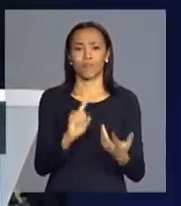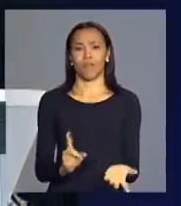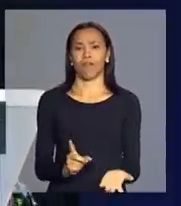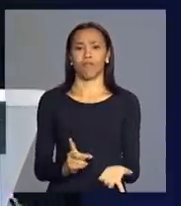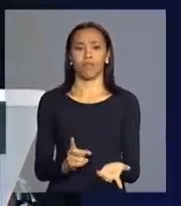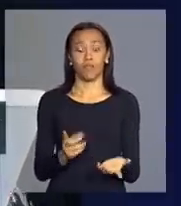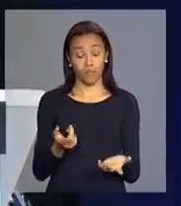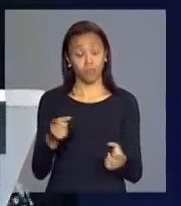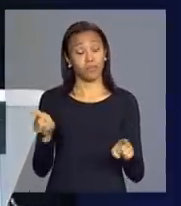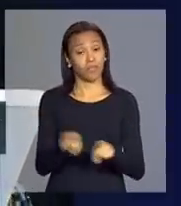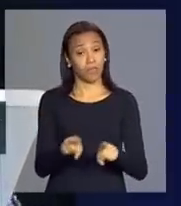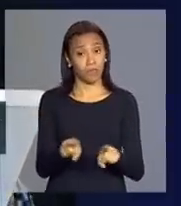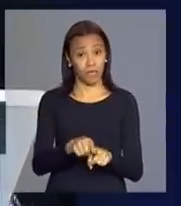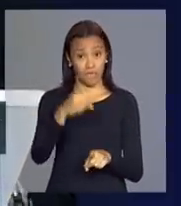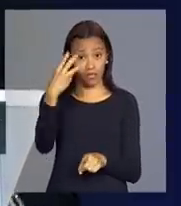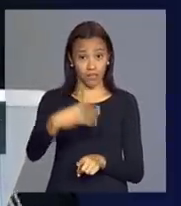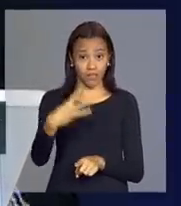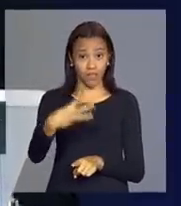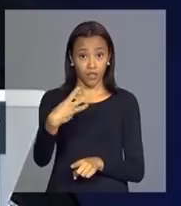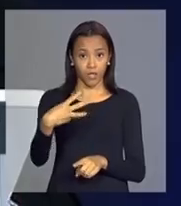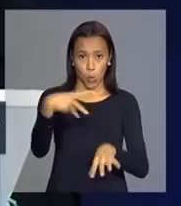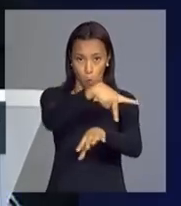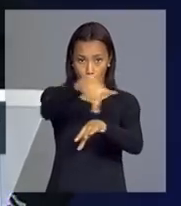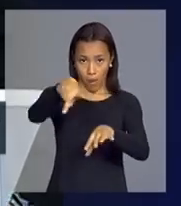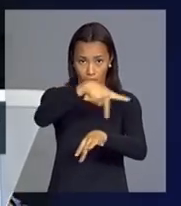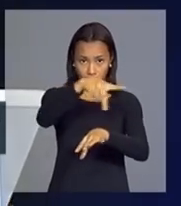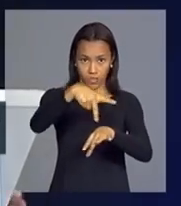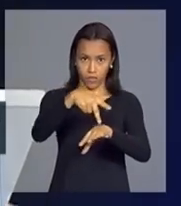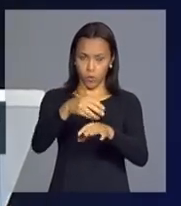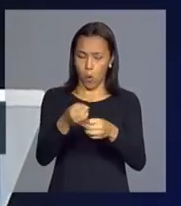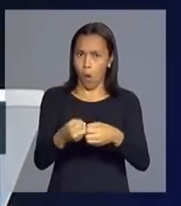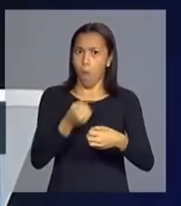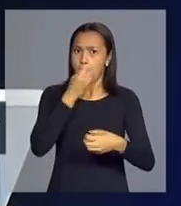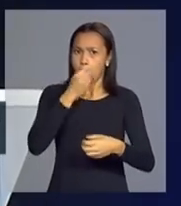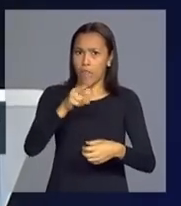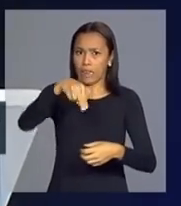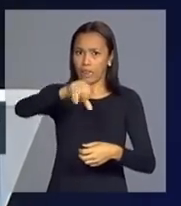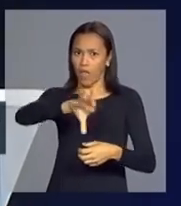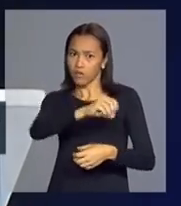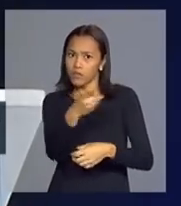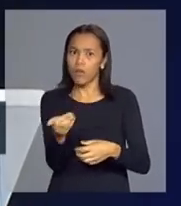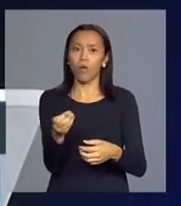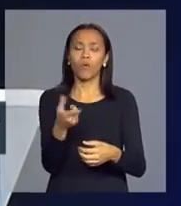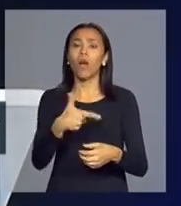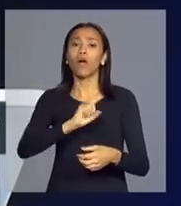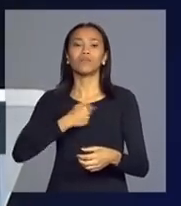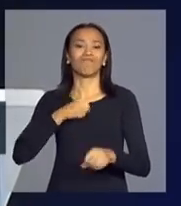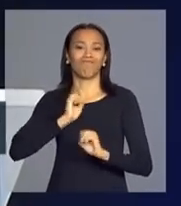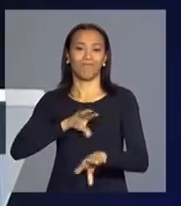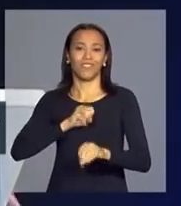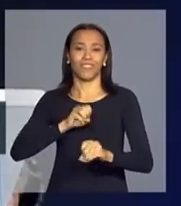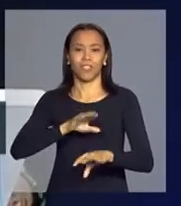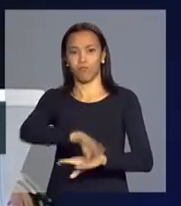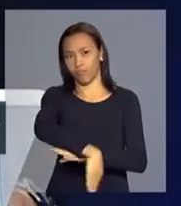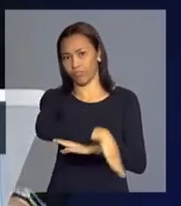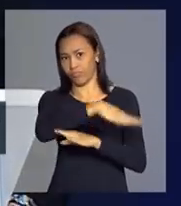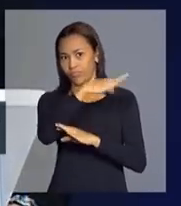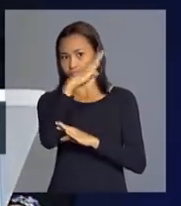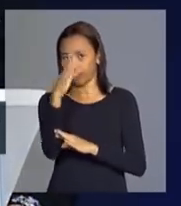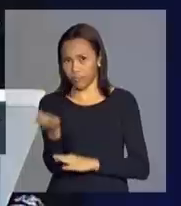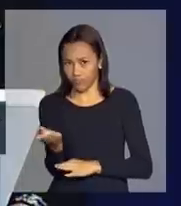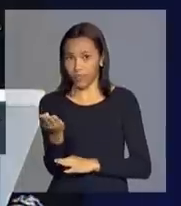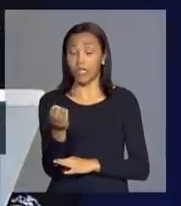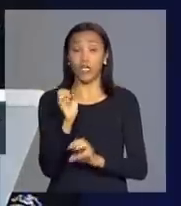Terceiro, também nenhum país chegou a ser uma grande nação enquanto não teve educação em turno integral. E turno